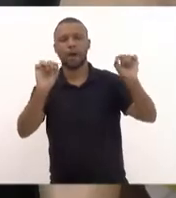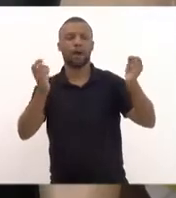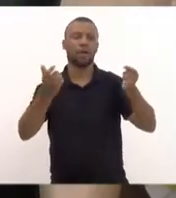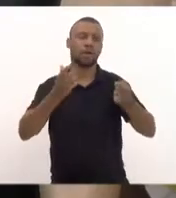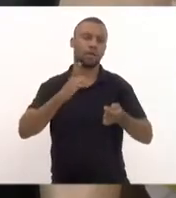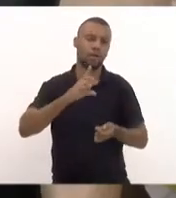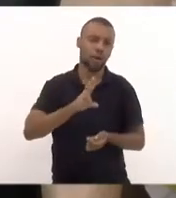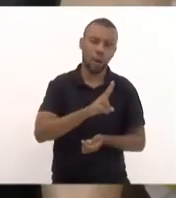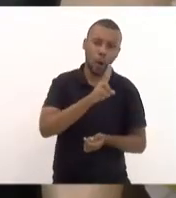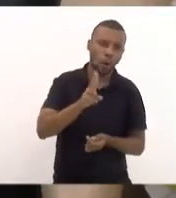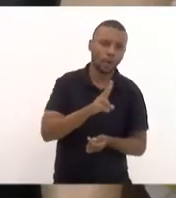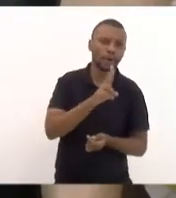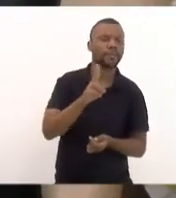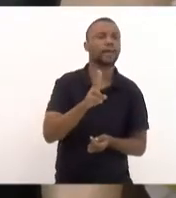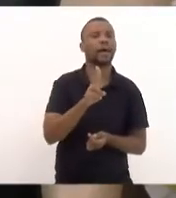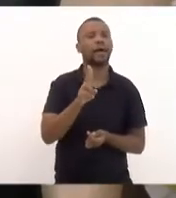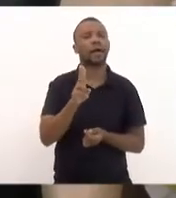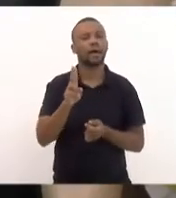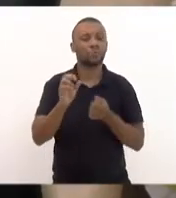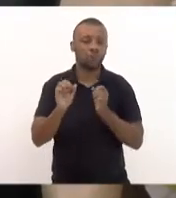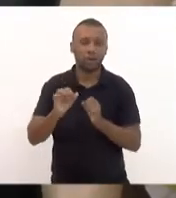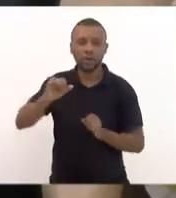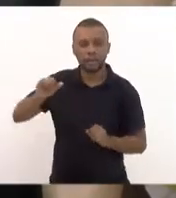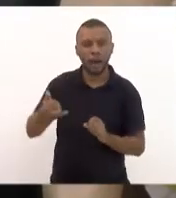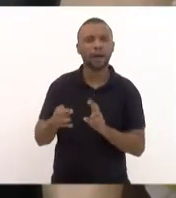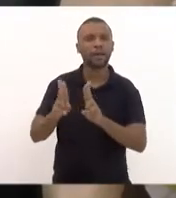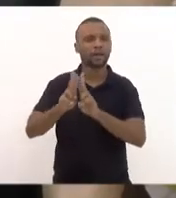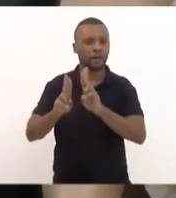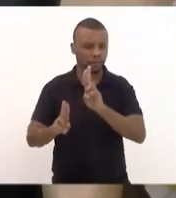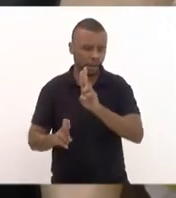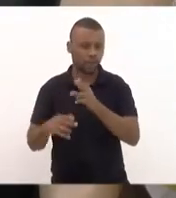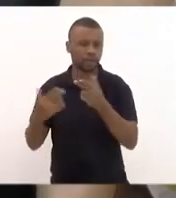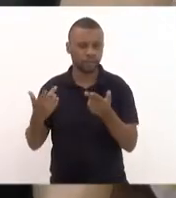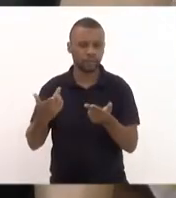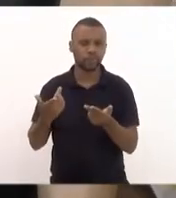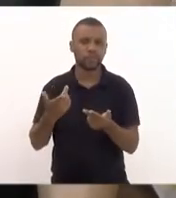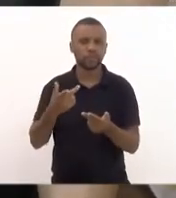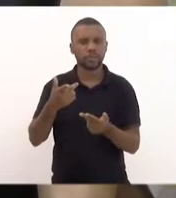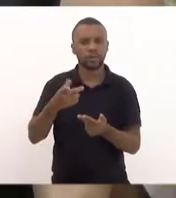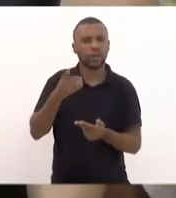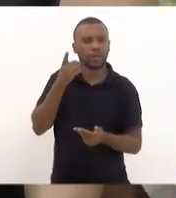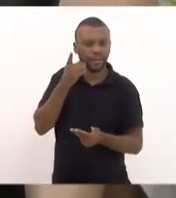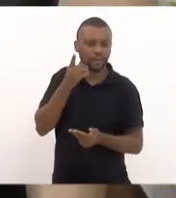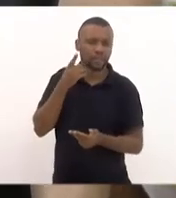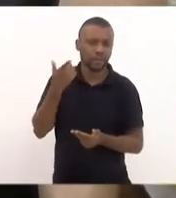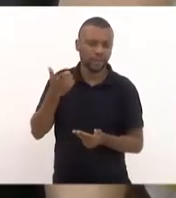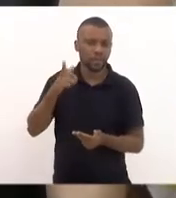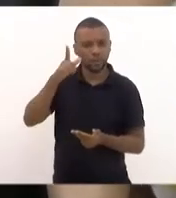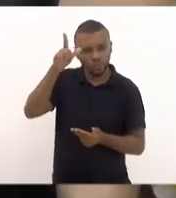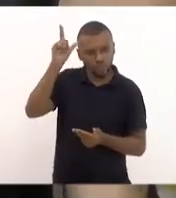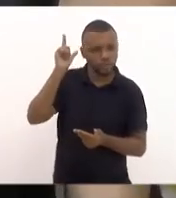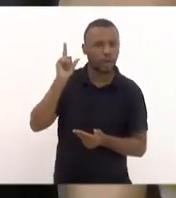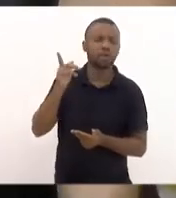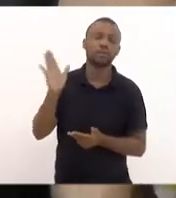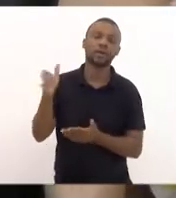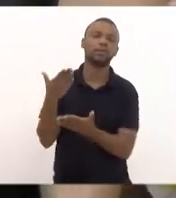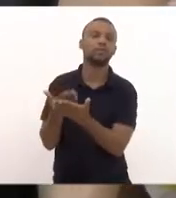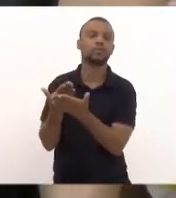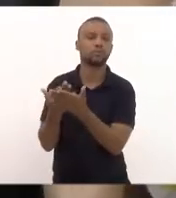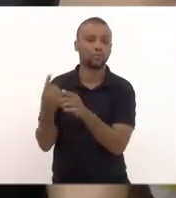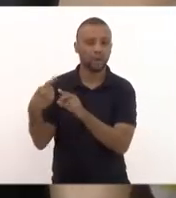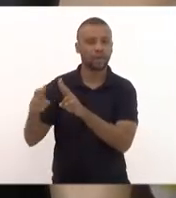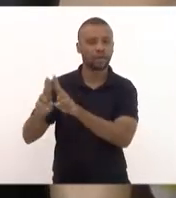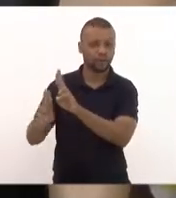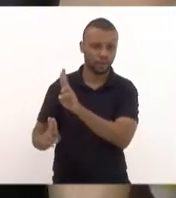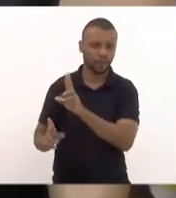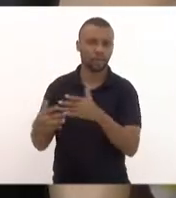toda... Enfim, que as FRJ, o Luiz Paulo estudou lá, tem uma área naval lá muito importante, muito capacitada. Pode falar. A